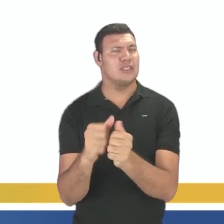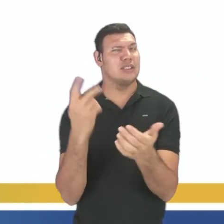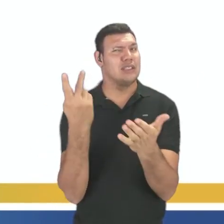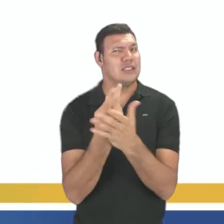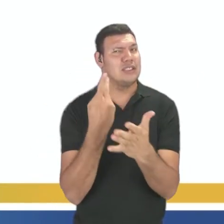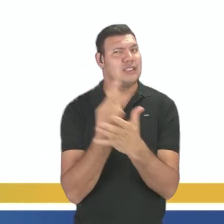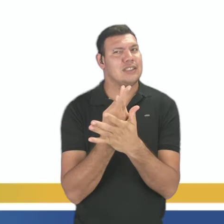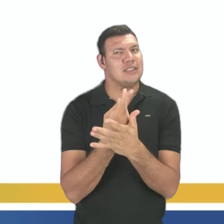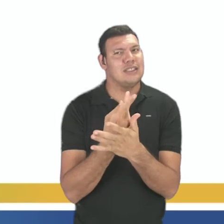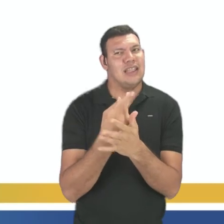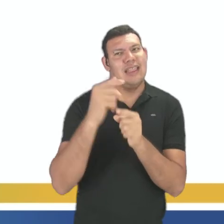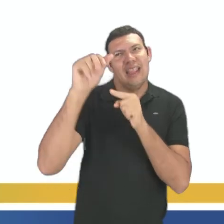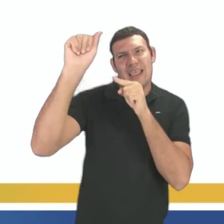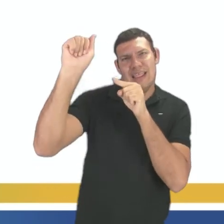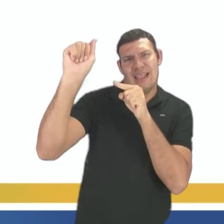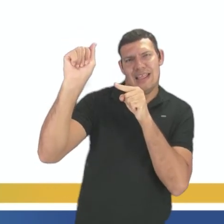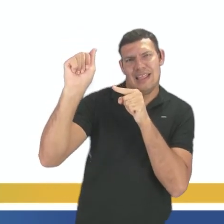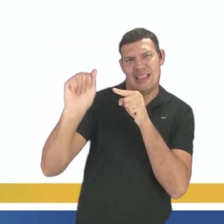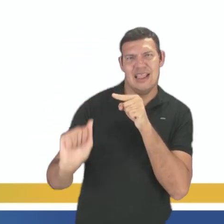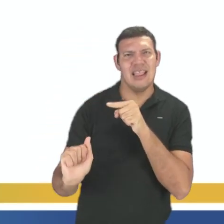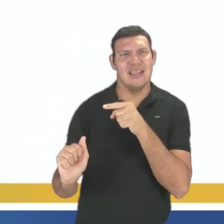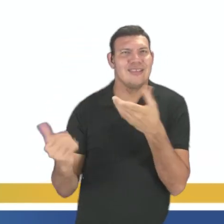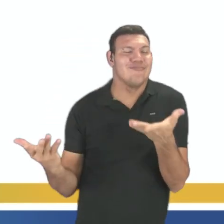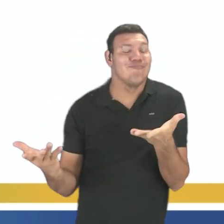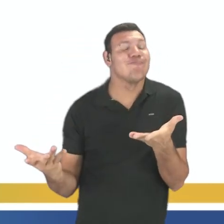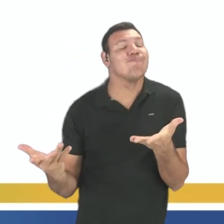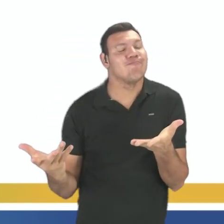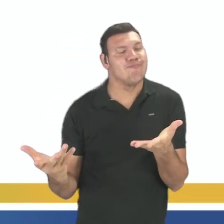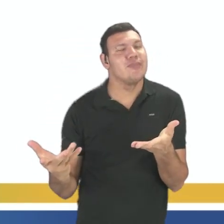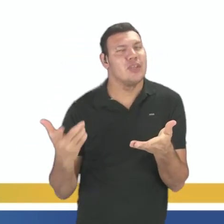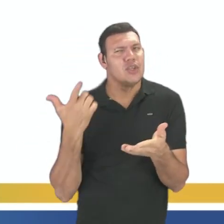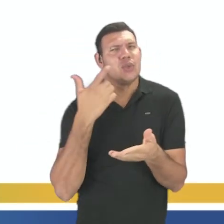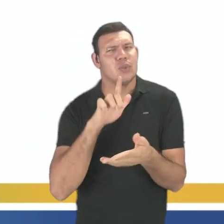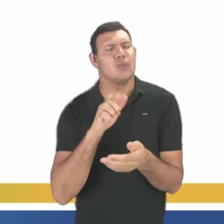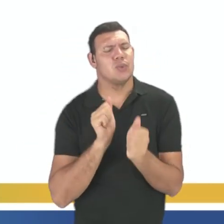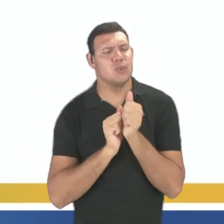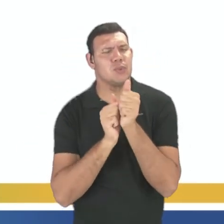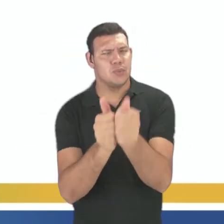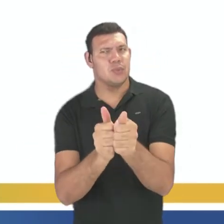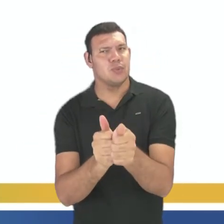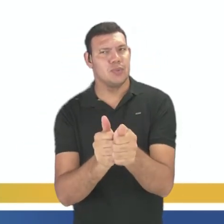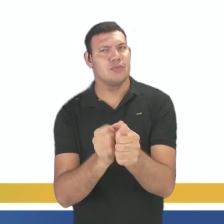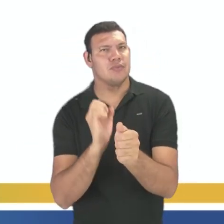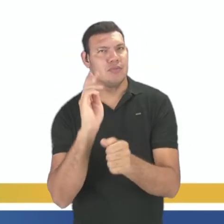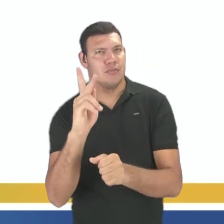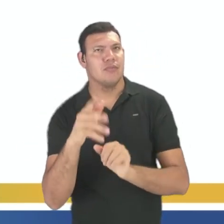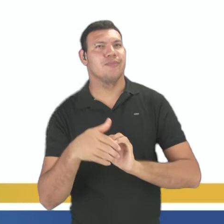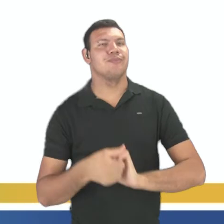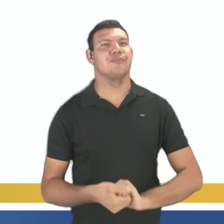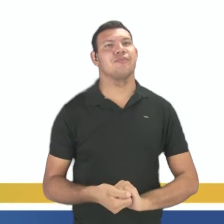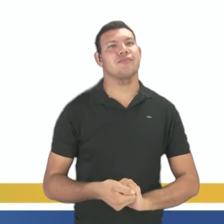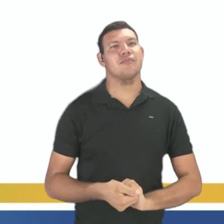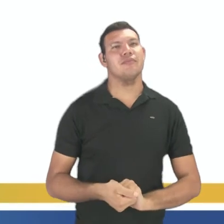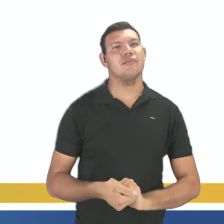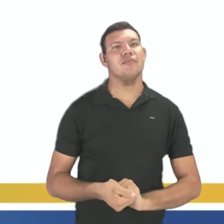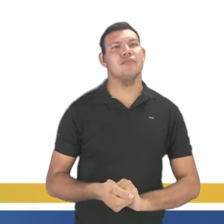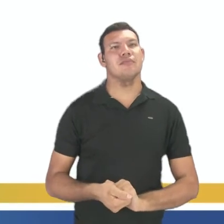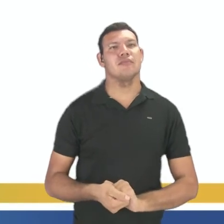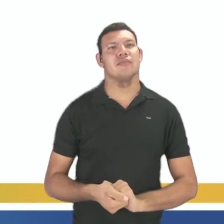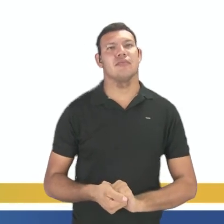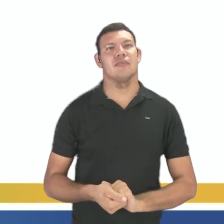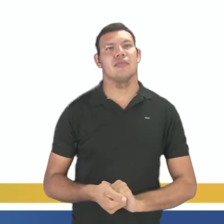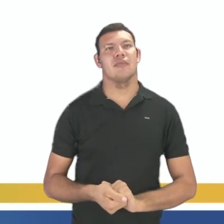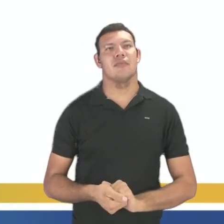na sequência, mas vocês conseguem acompanhar comigo, tá ok? Então a gente tem ali, is this cup your